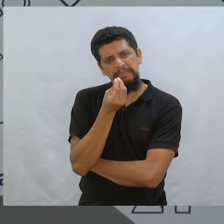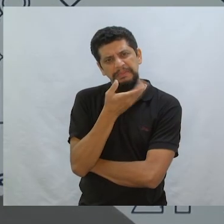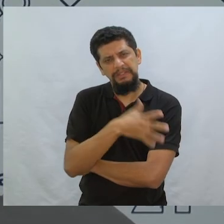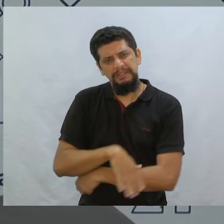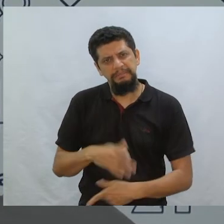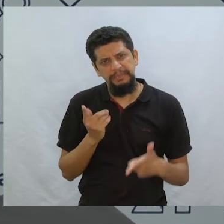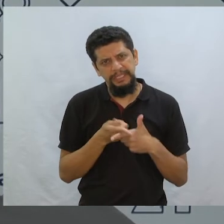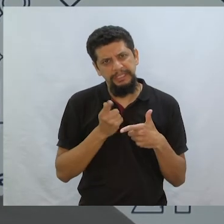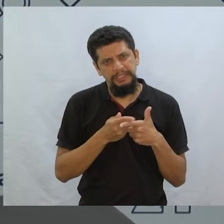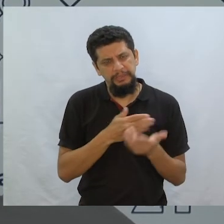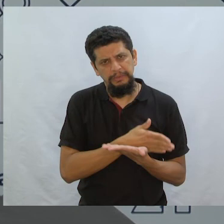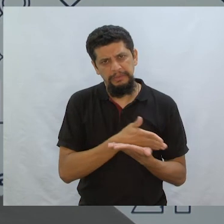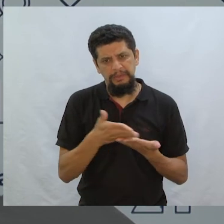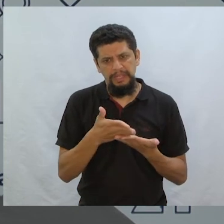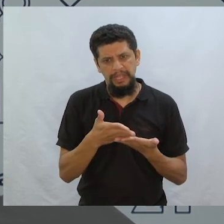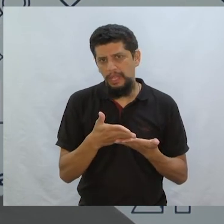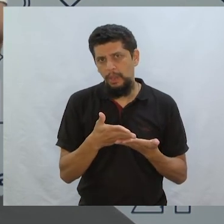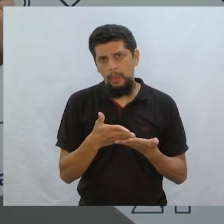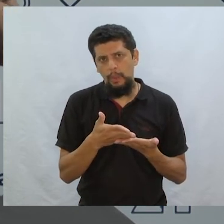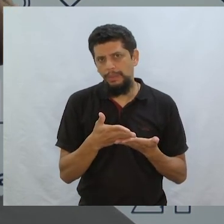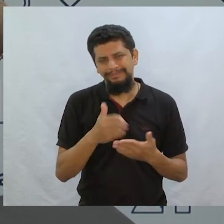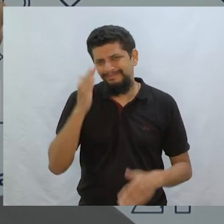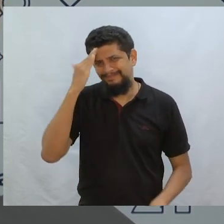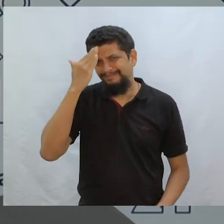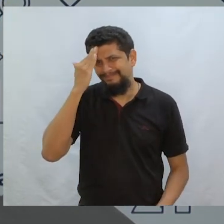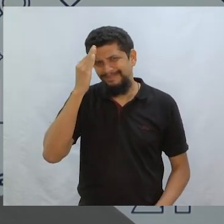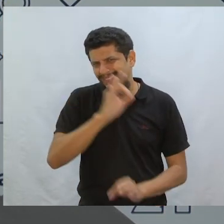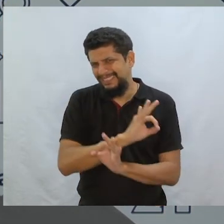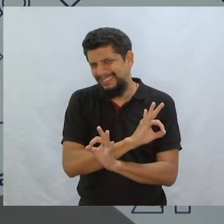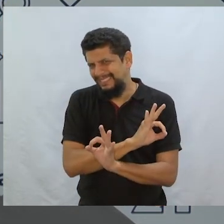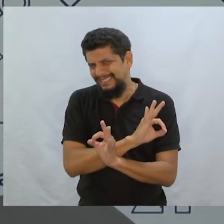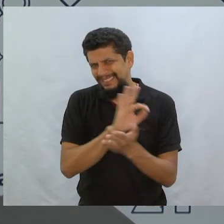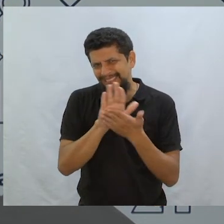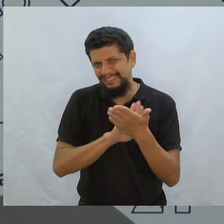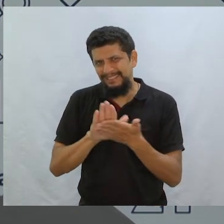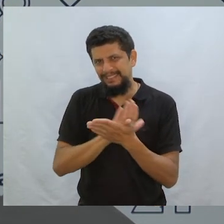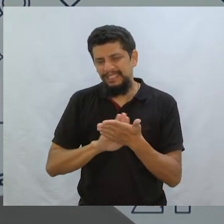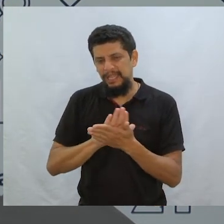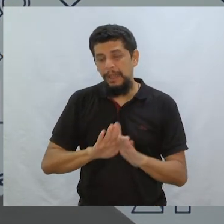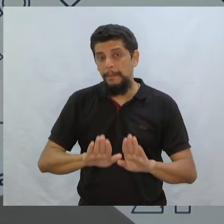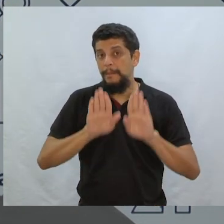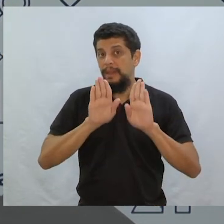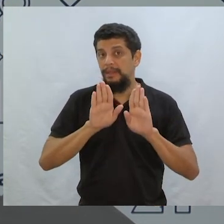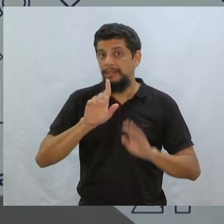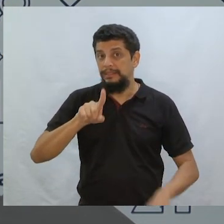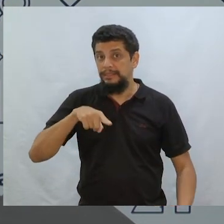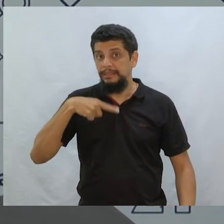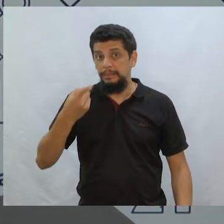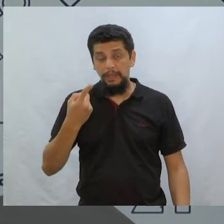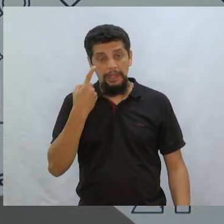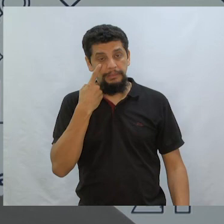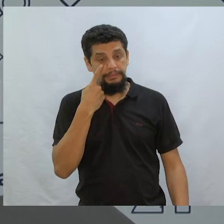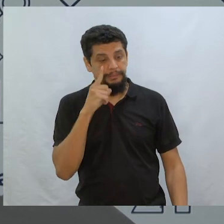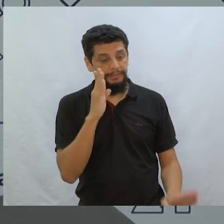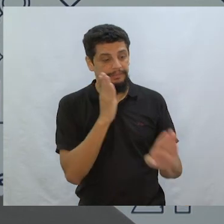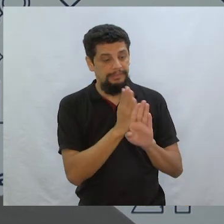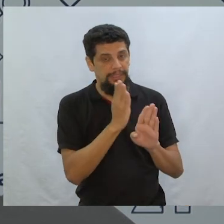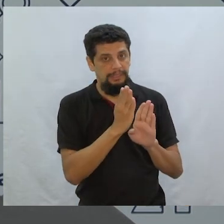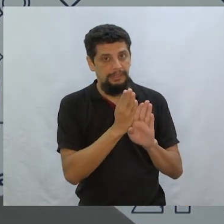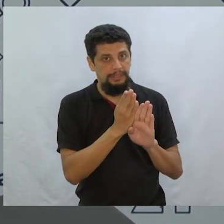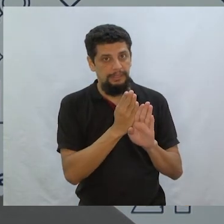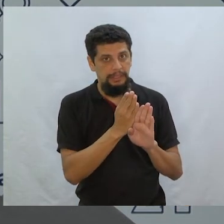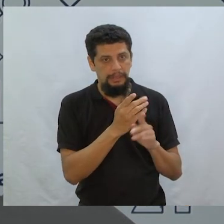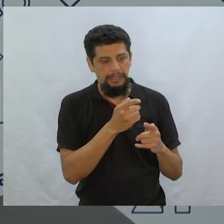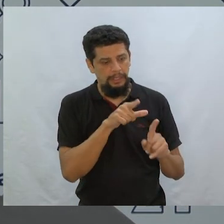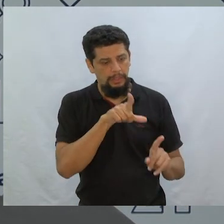tudo porque no começo eu não estava entendendo nada mas depois eu descobri porque escolheram aquele